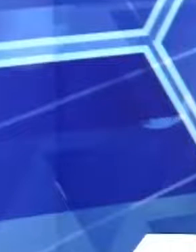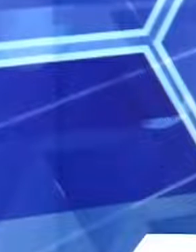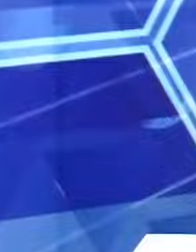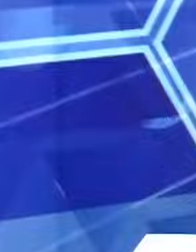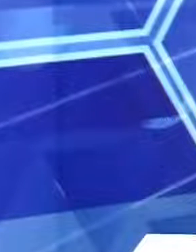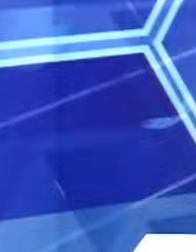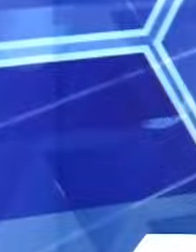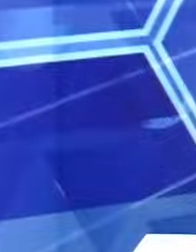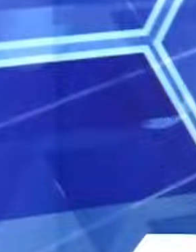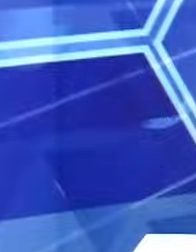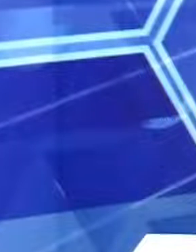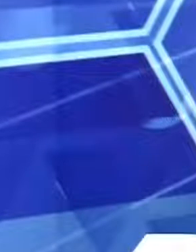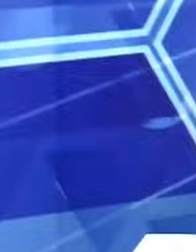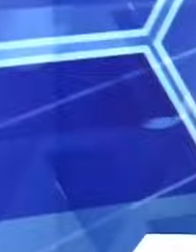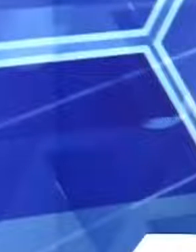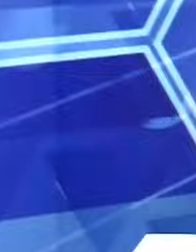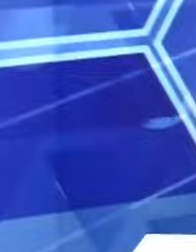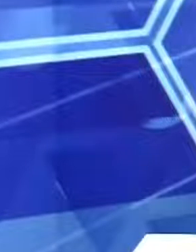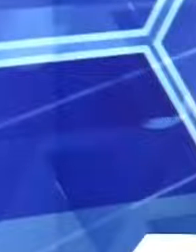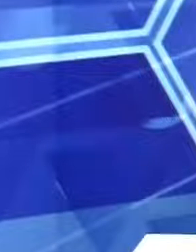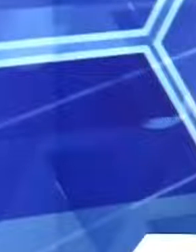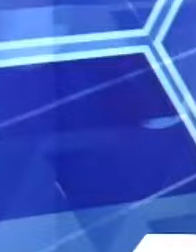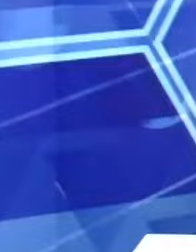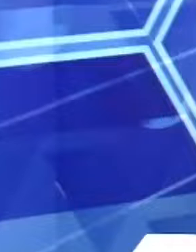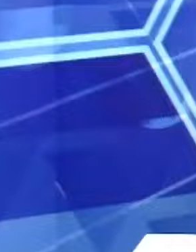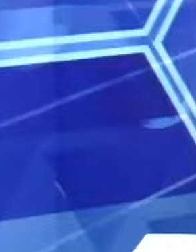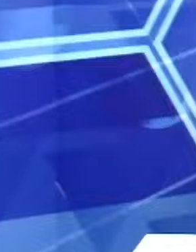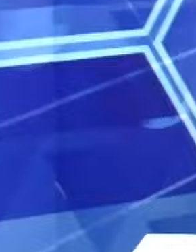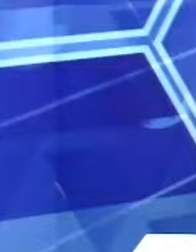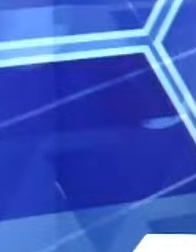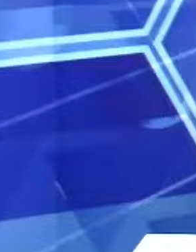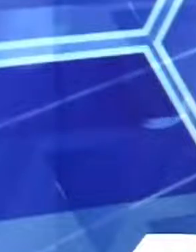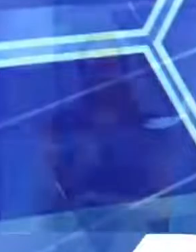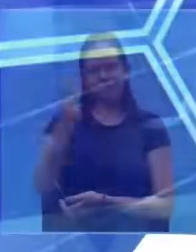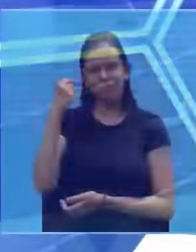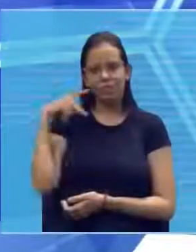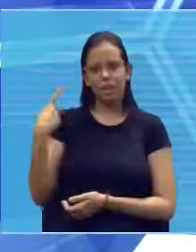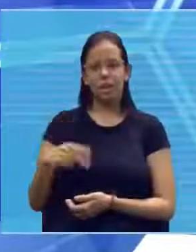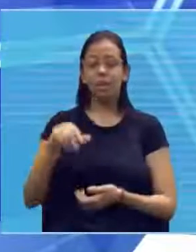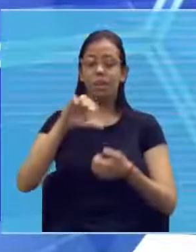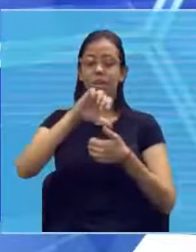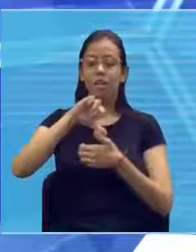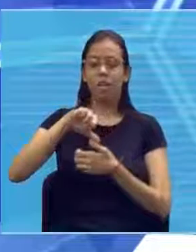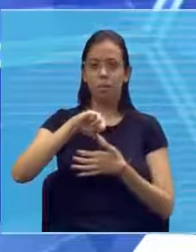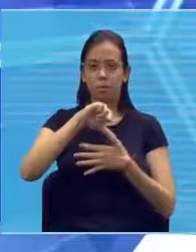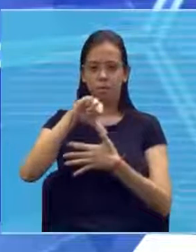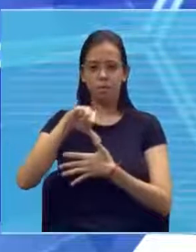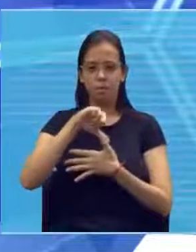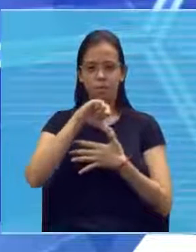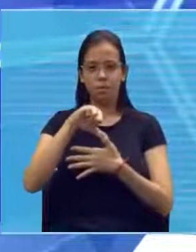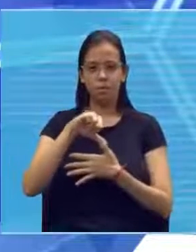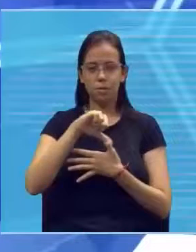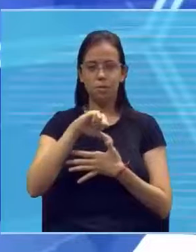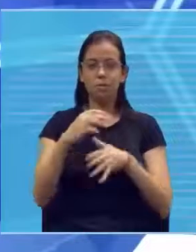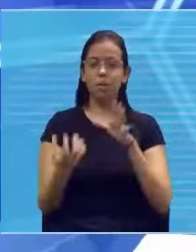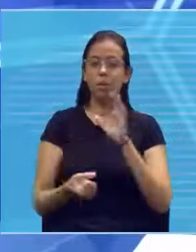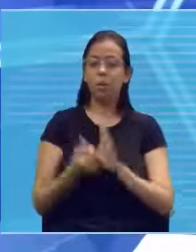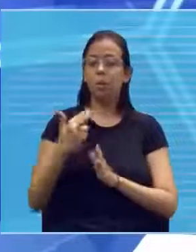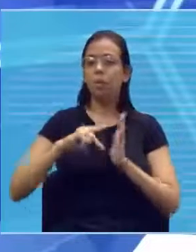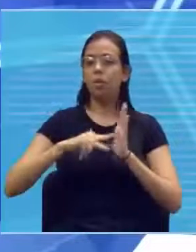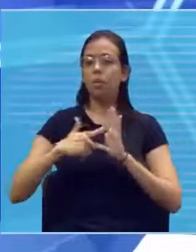crença de uma cultura muito antiga na América do Sul isso levou a uma interpretação